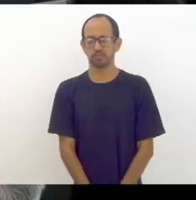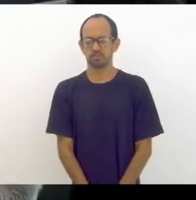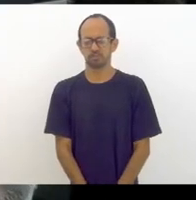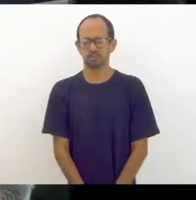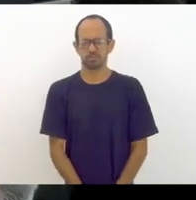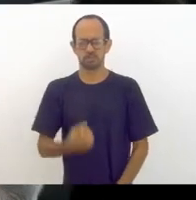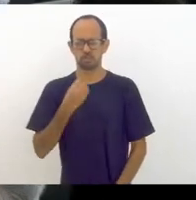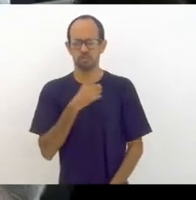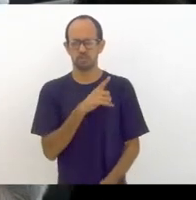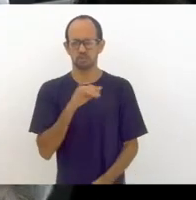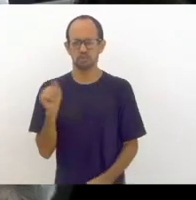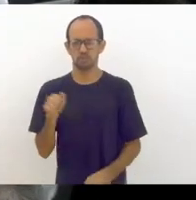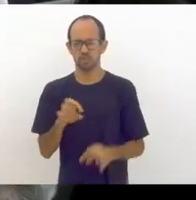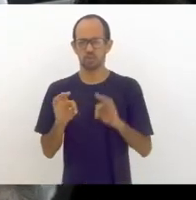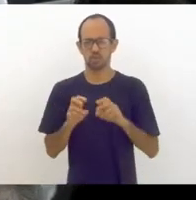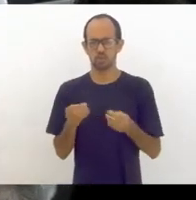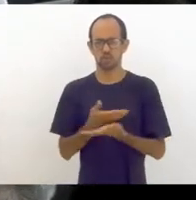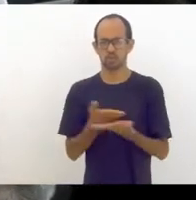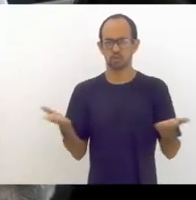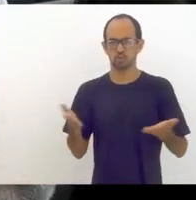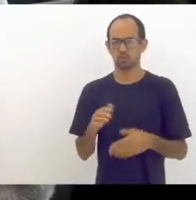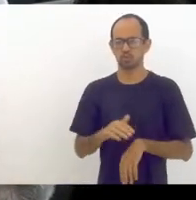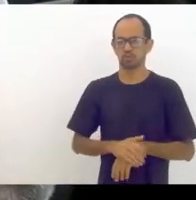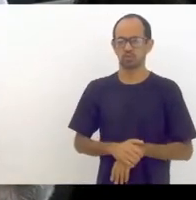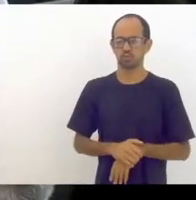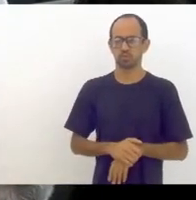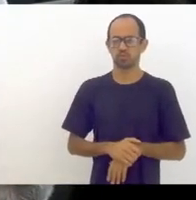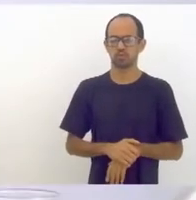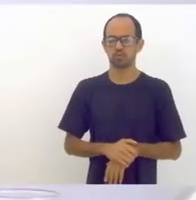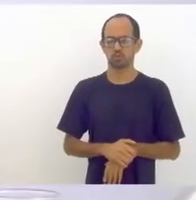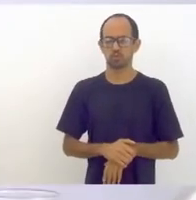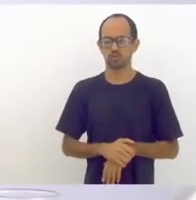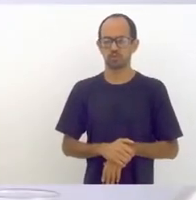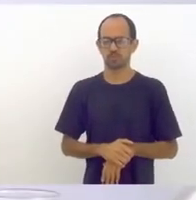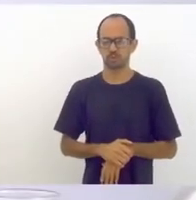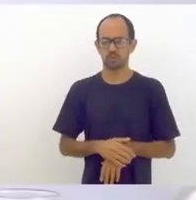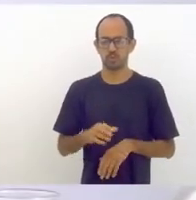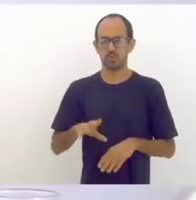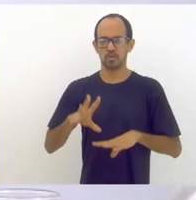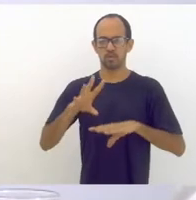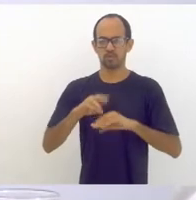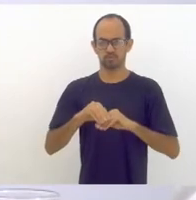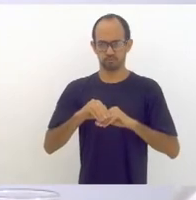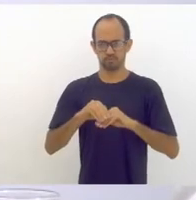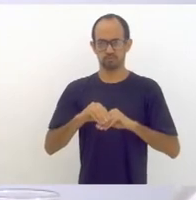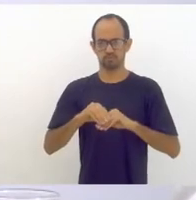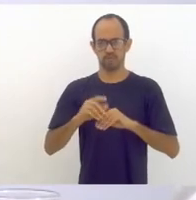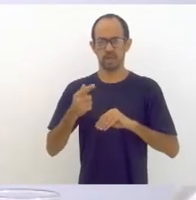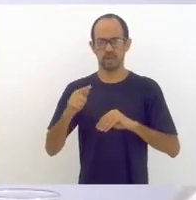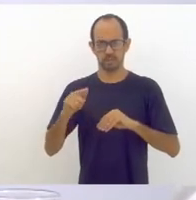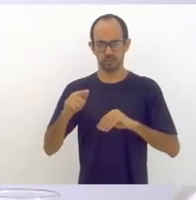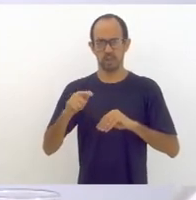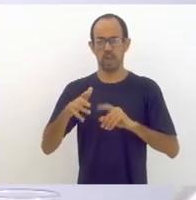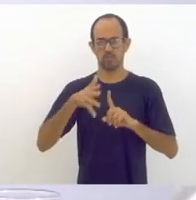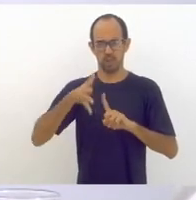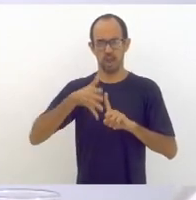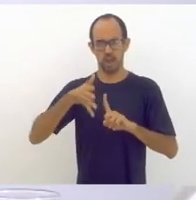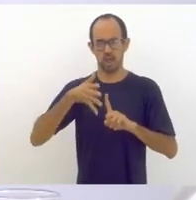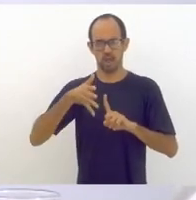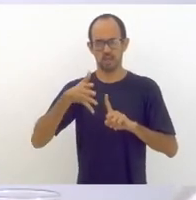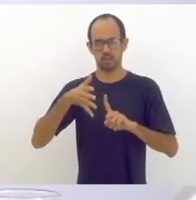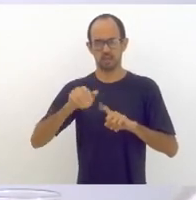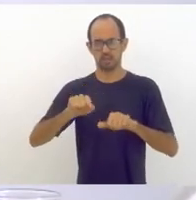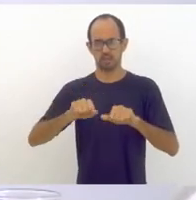Bom dia a todas, todos e todas. Serei muito breve para garantir a fala da sociedade civil. É uma audiência pública, a gente quer ouvir o